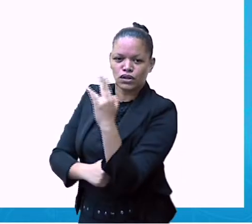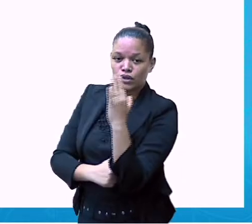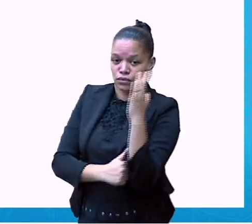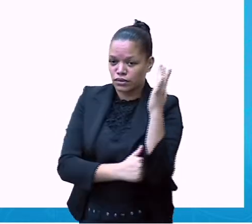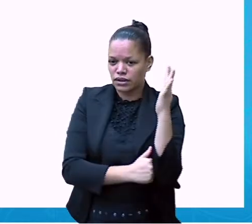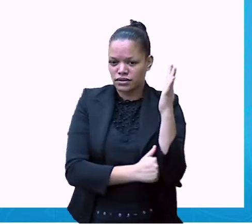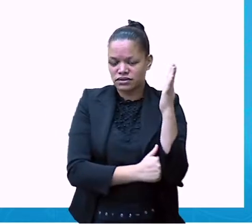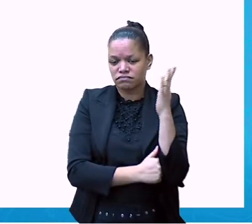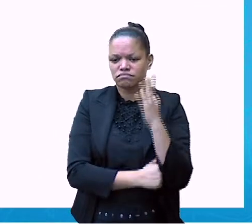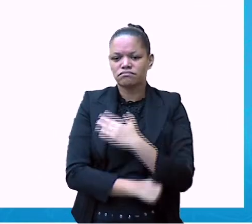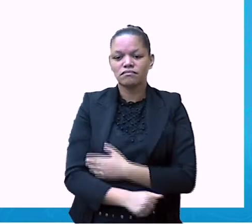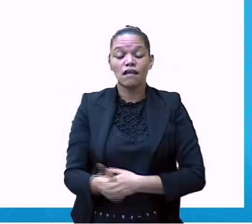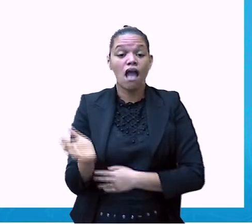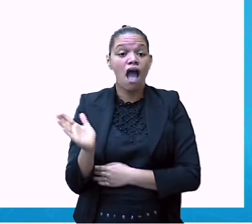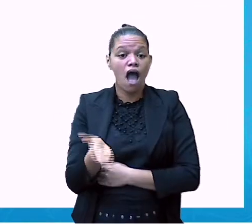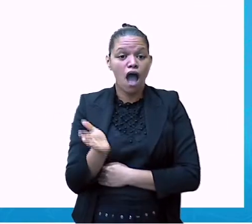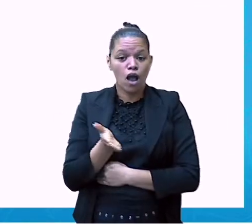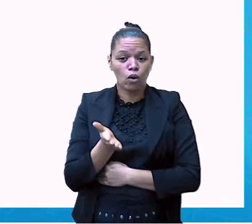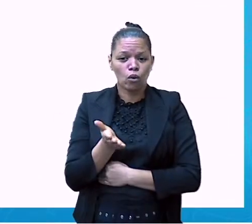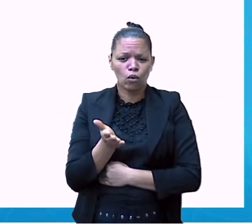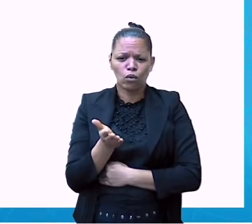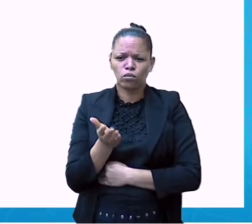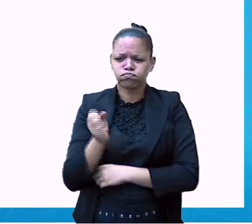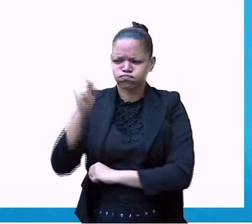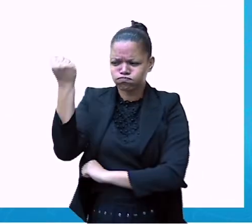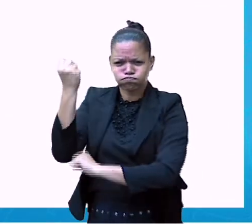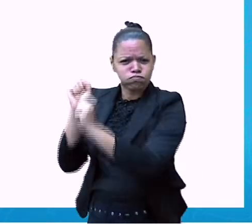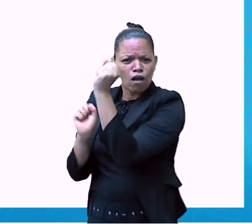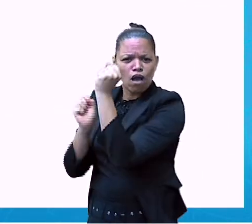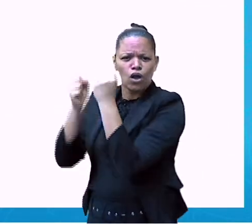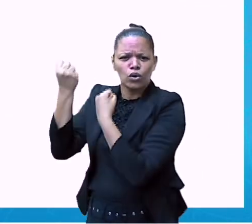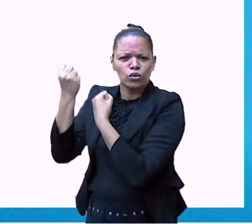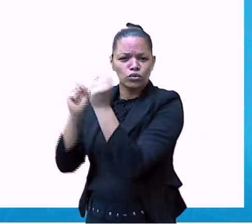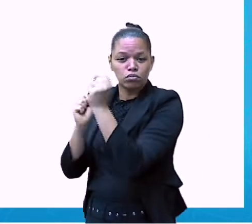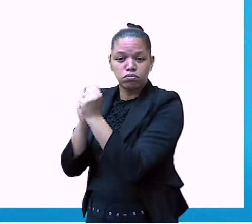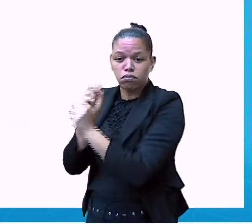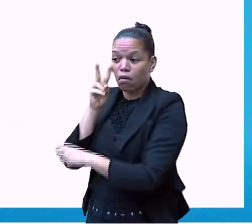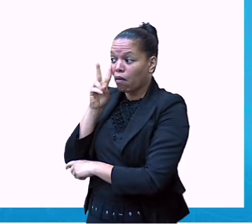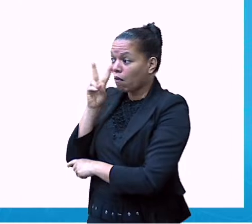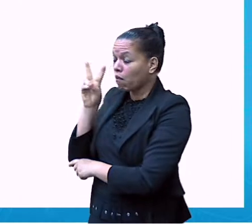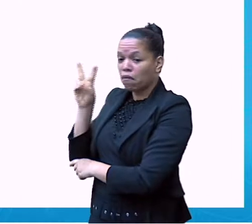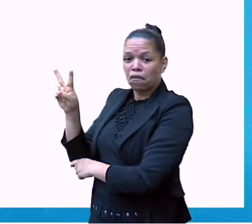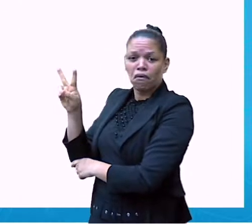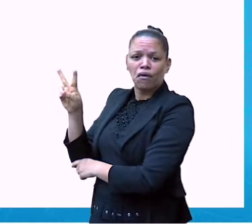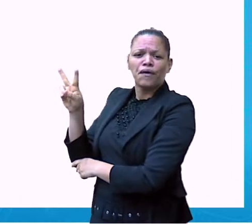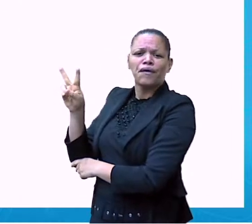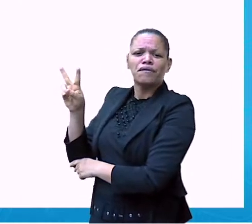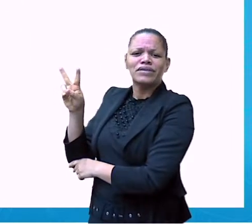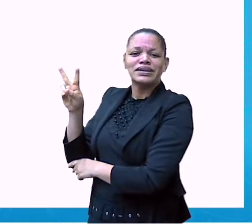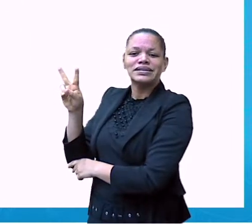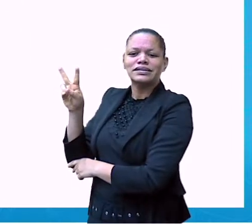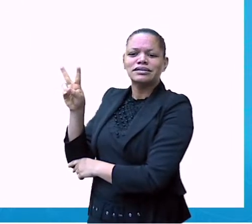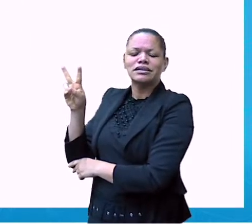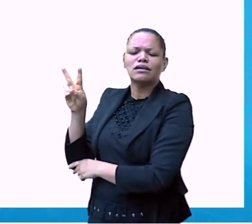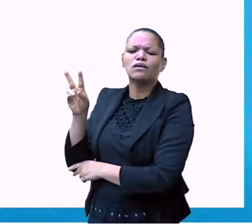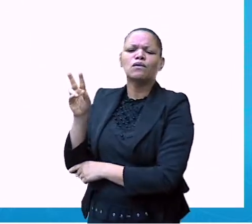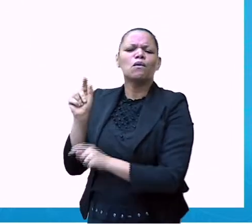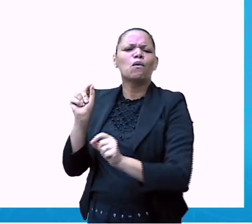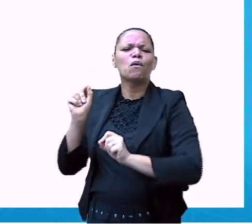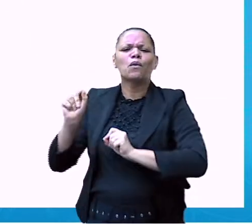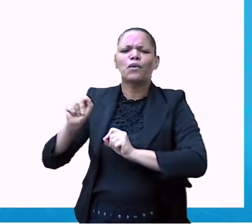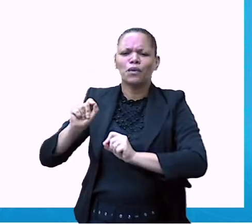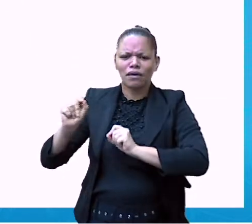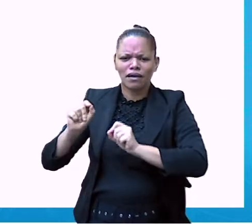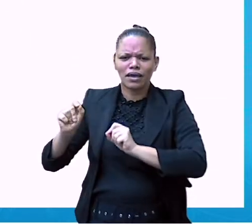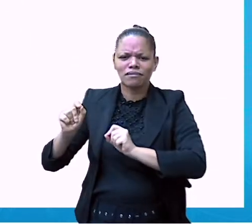77% dos entrevistados. Porém, a poluição das águas por uso doméstico, muitas vezes,